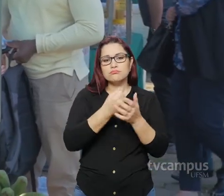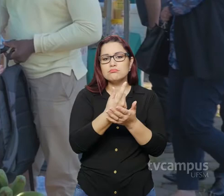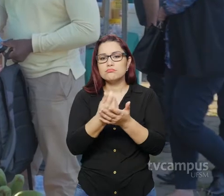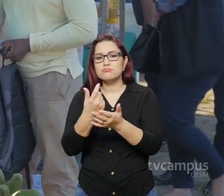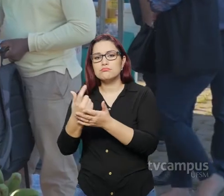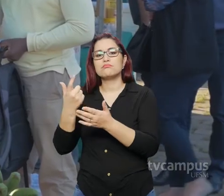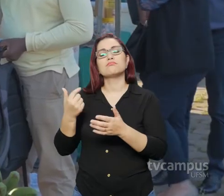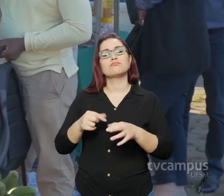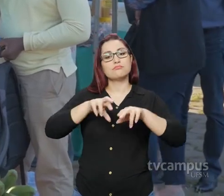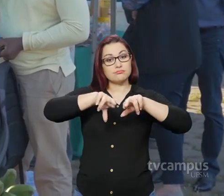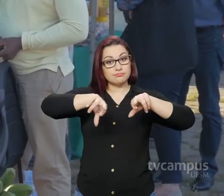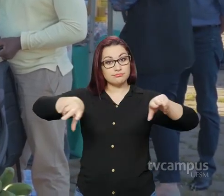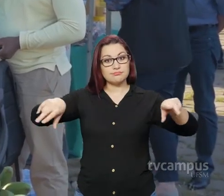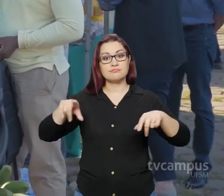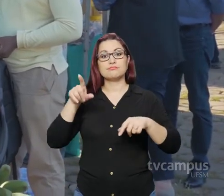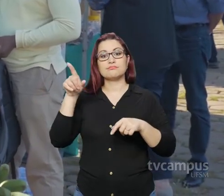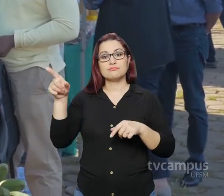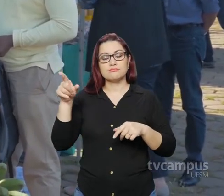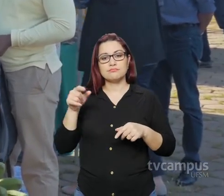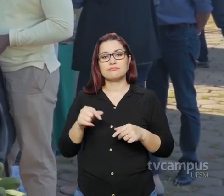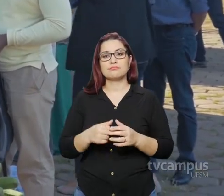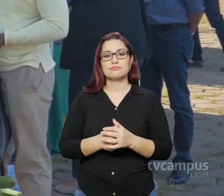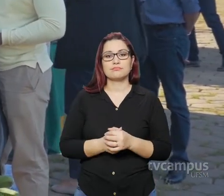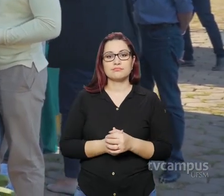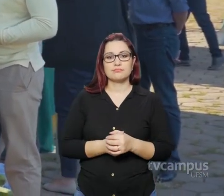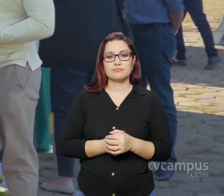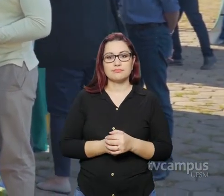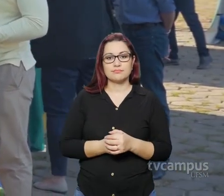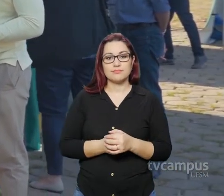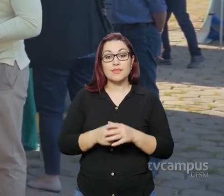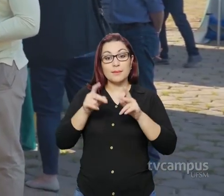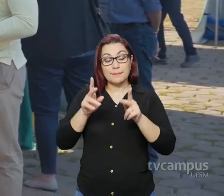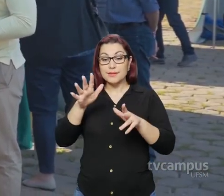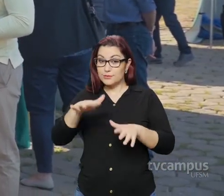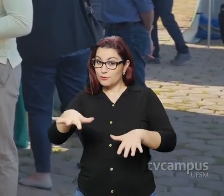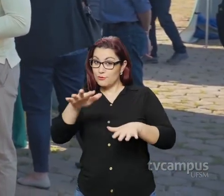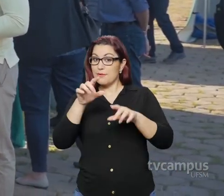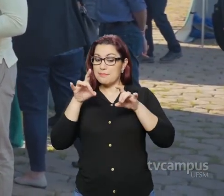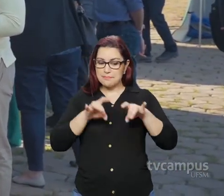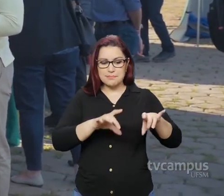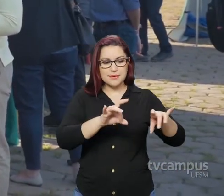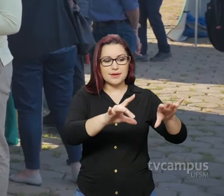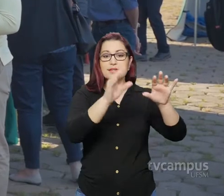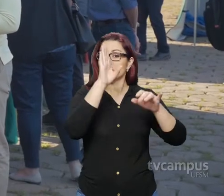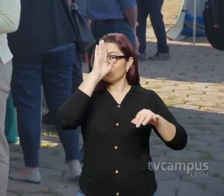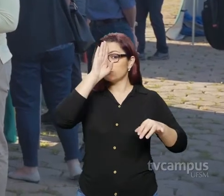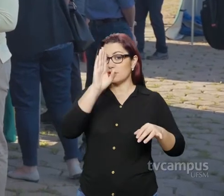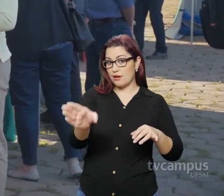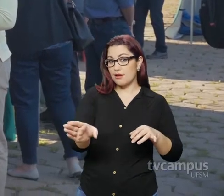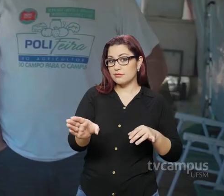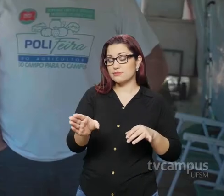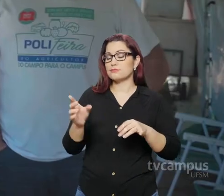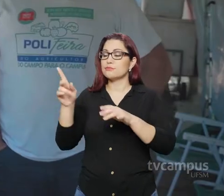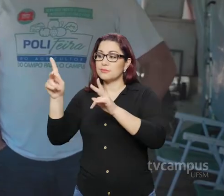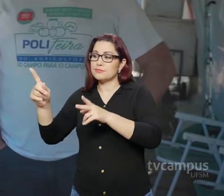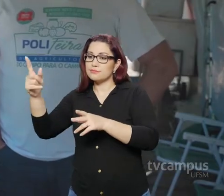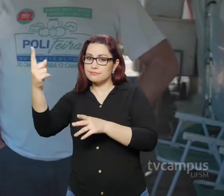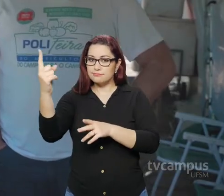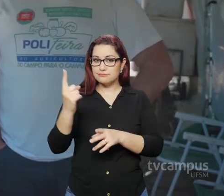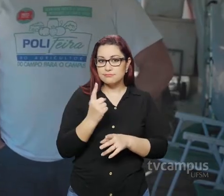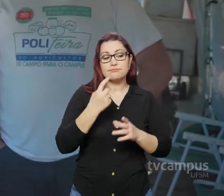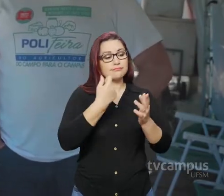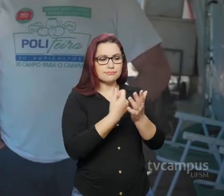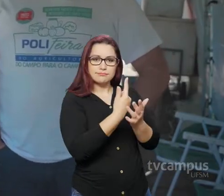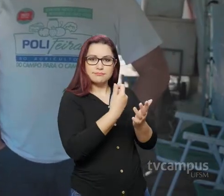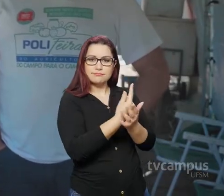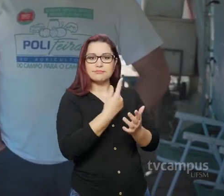do produtor para o consumidor, não tem um atravessador, né, ele sentia a necessidade de divulgar e de trabalhar